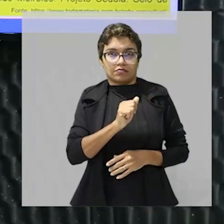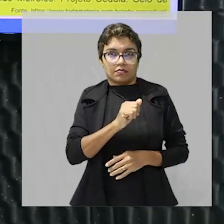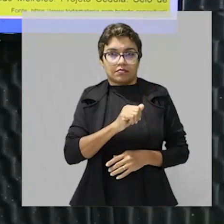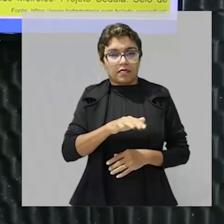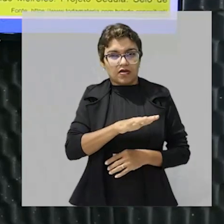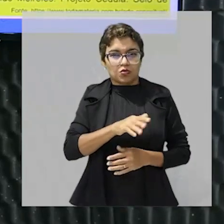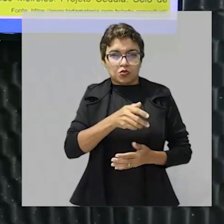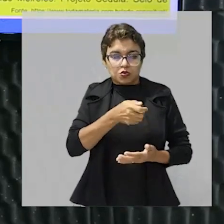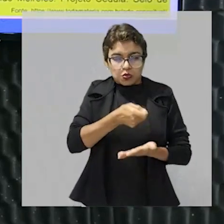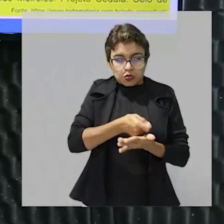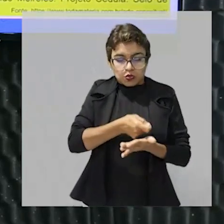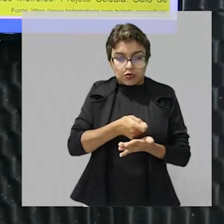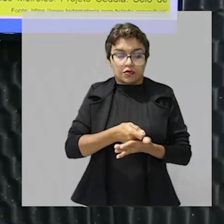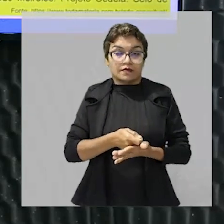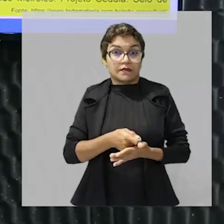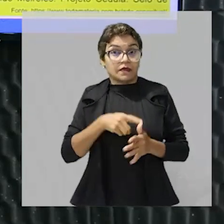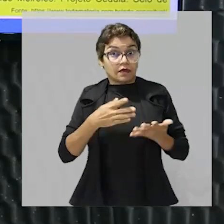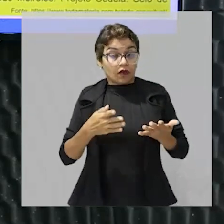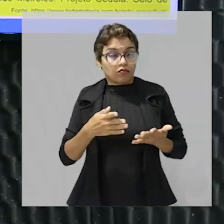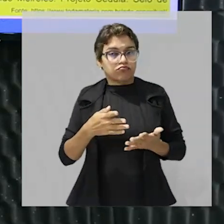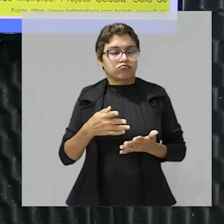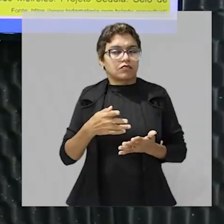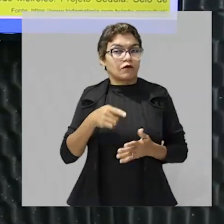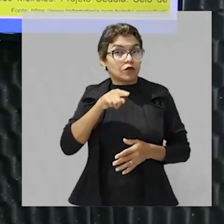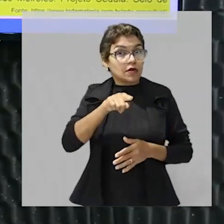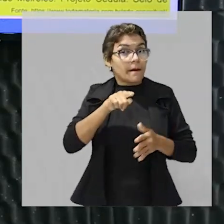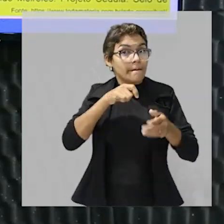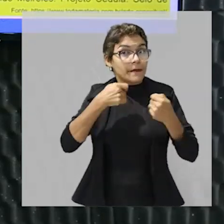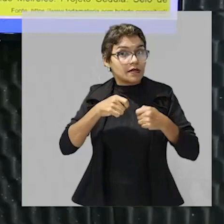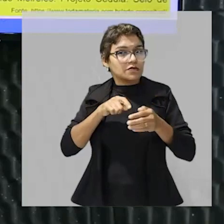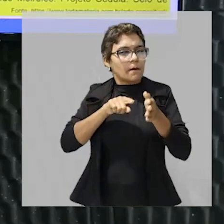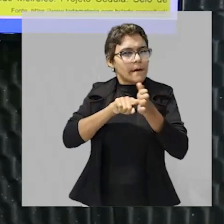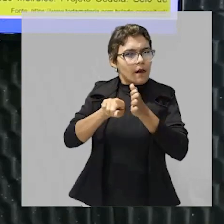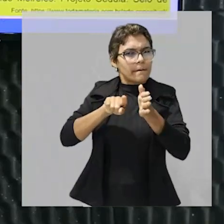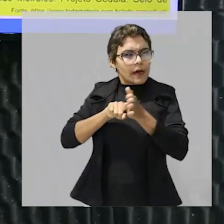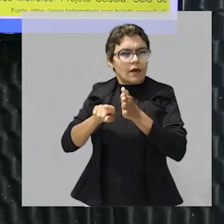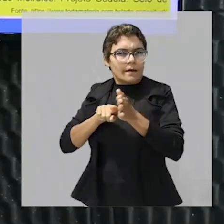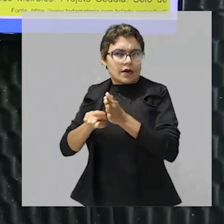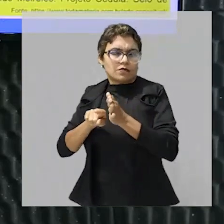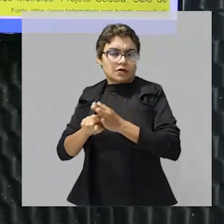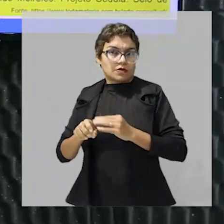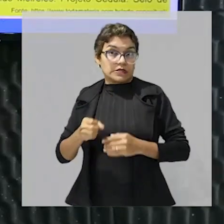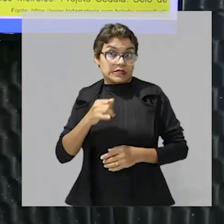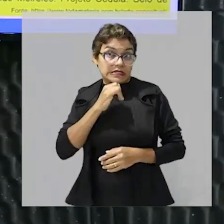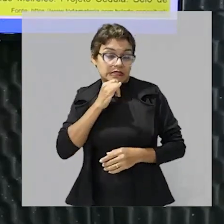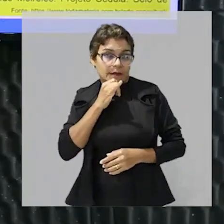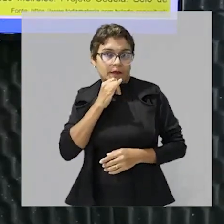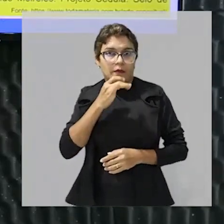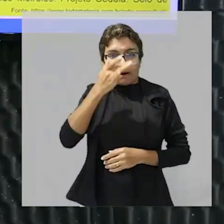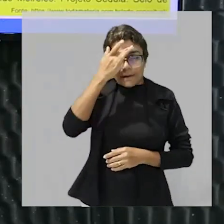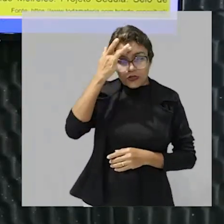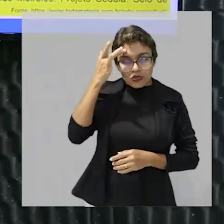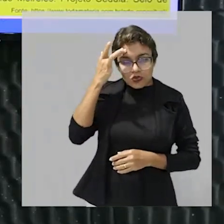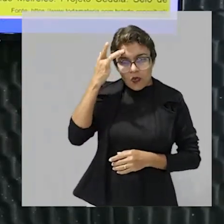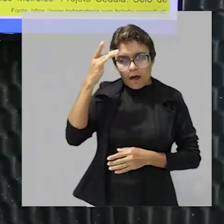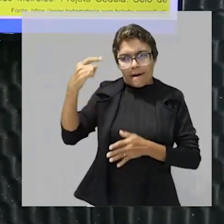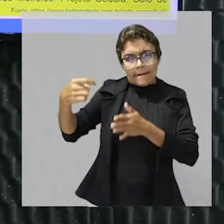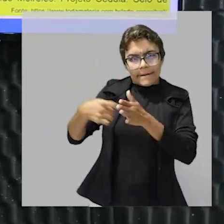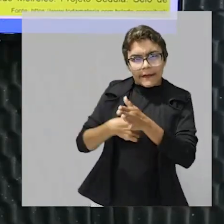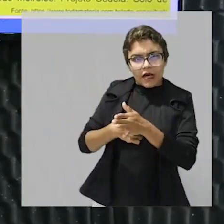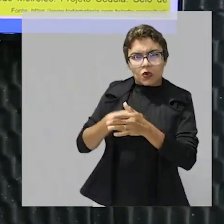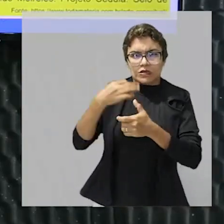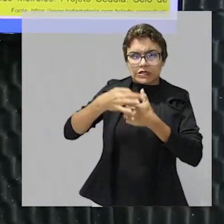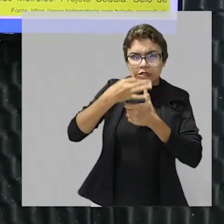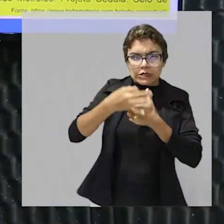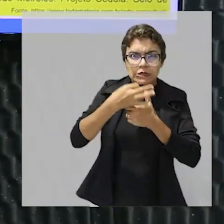das minhas metas é fazer com que vocês questionem e discutam isso. Na hora que alguém questiona, discute,